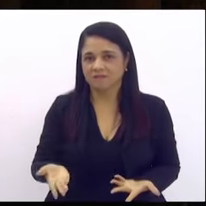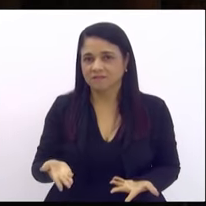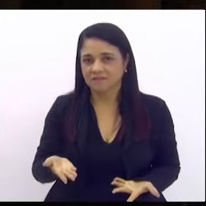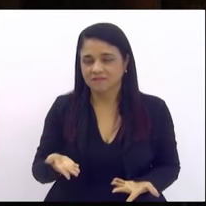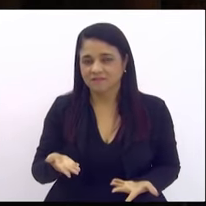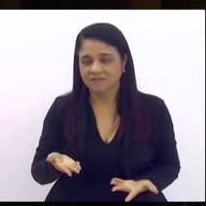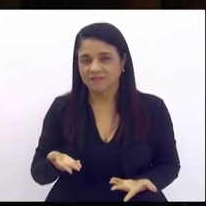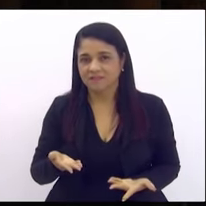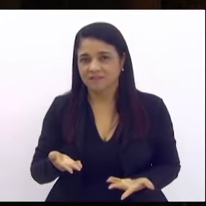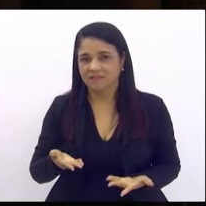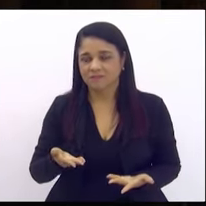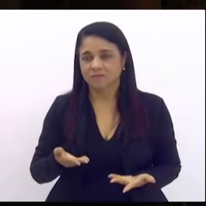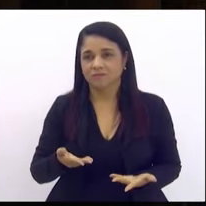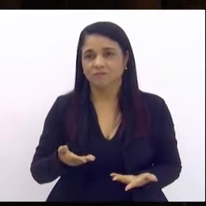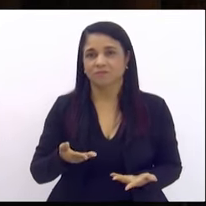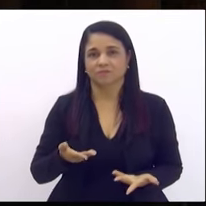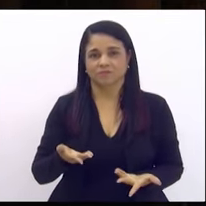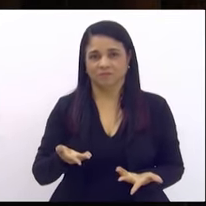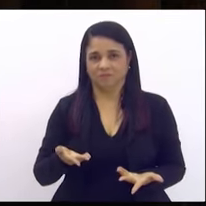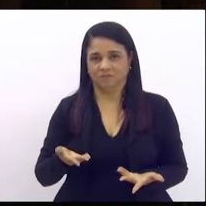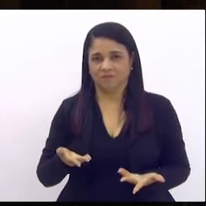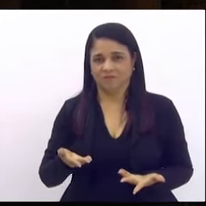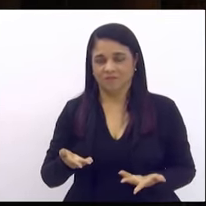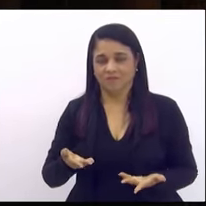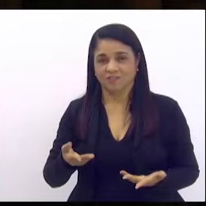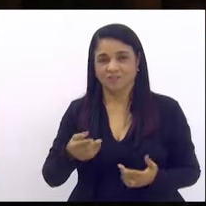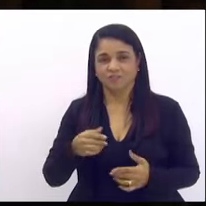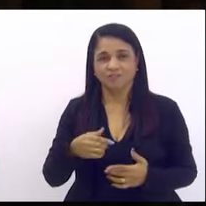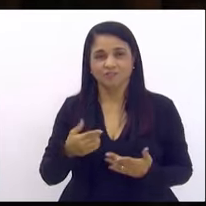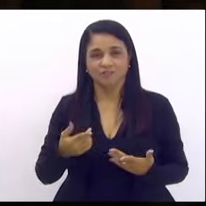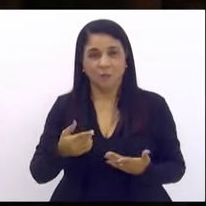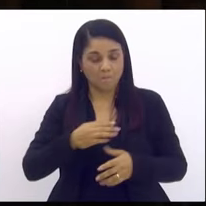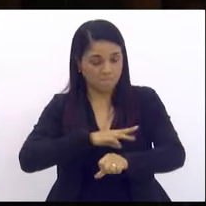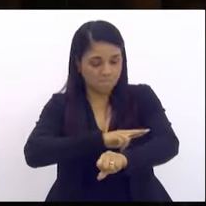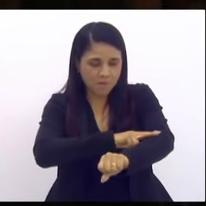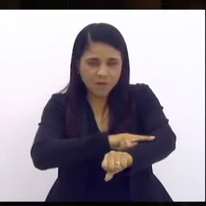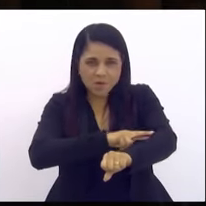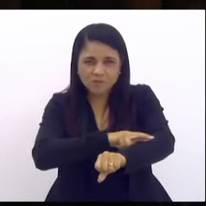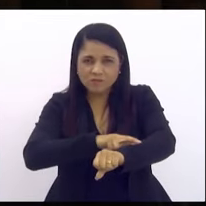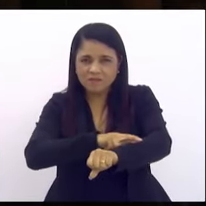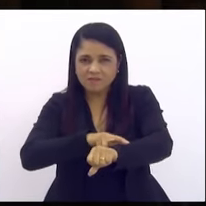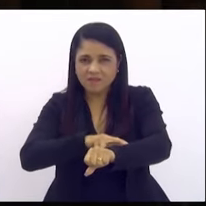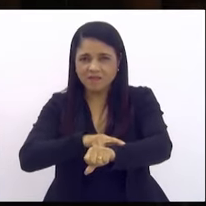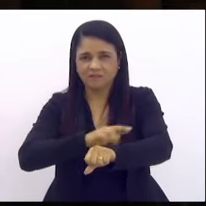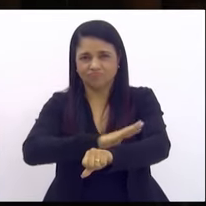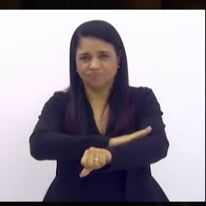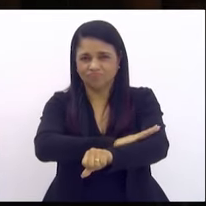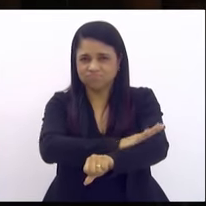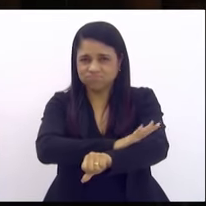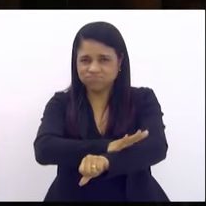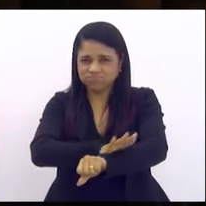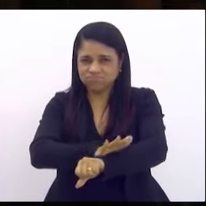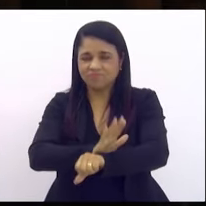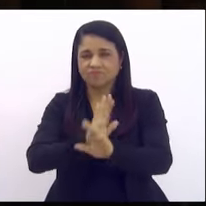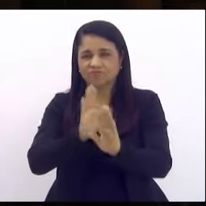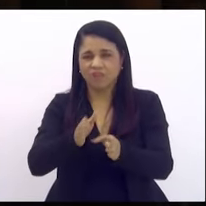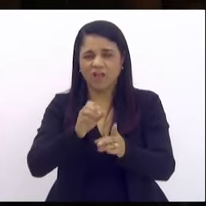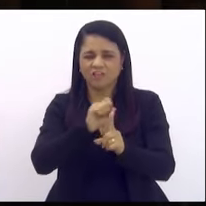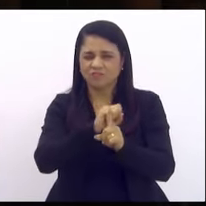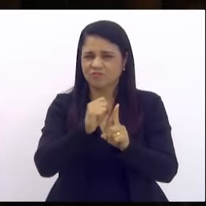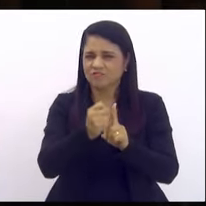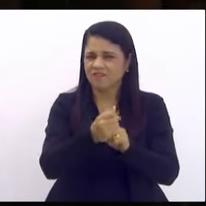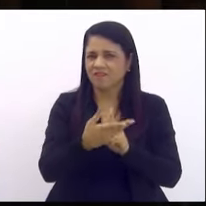quando se reproduz uma imagem como essa diante de preconceitos já cristalizados na nossa